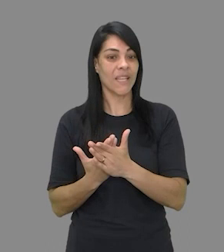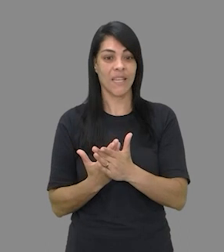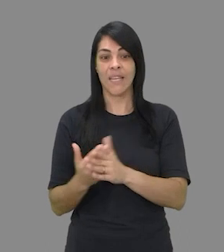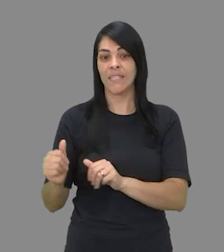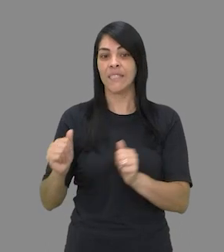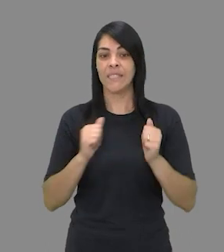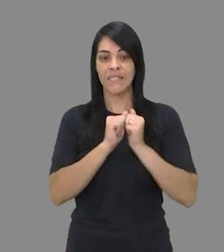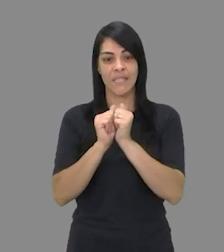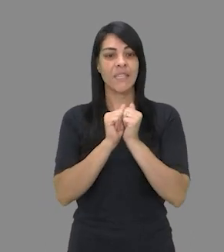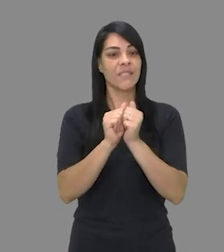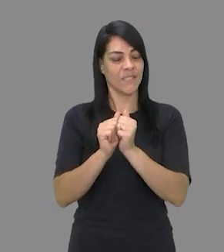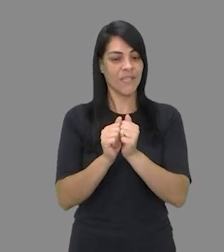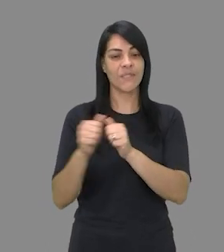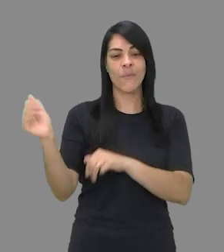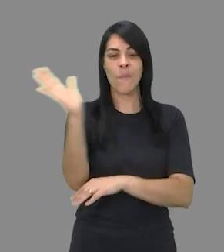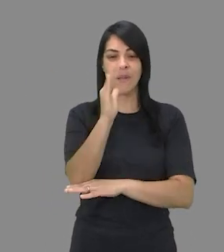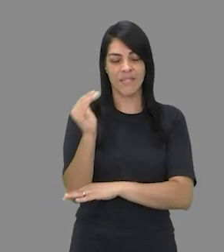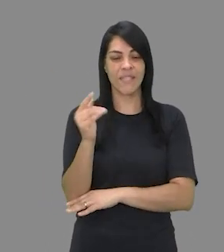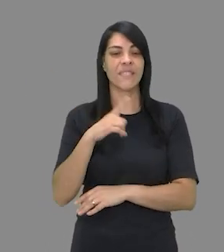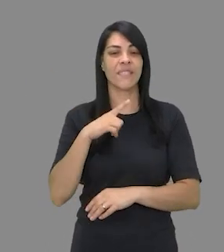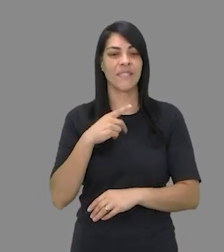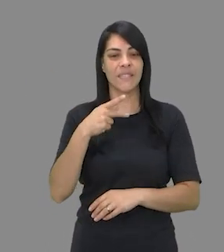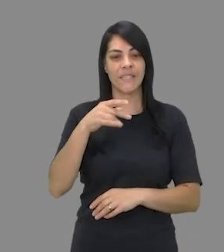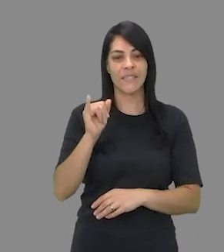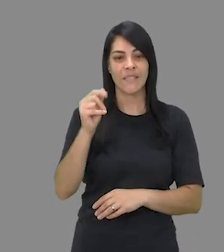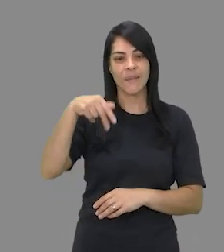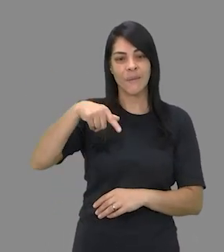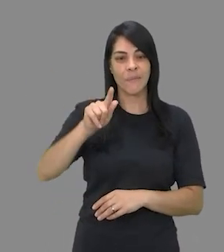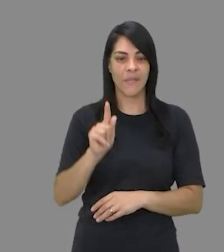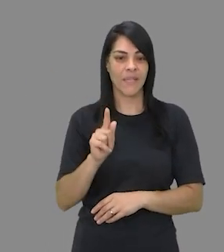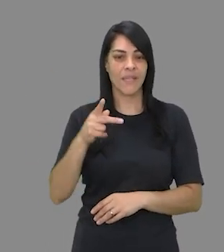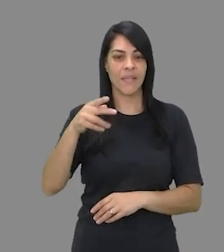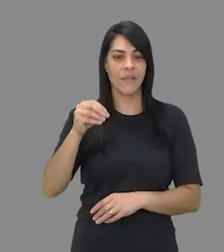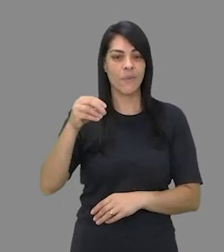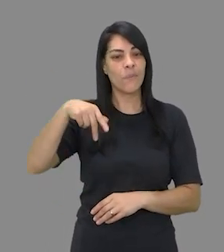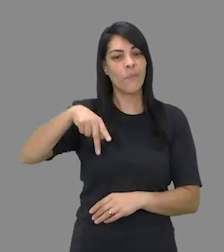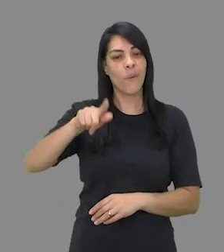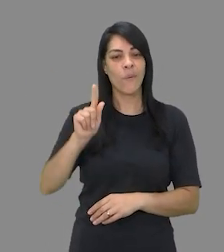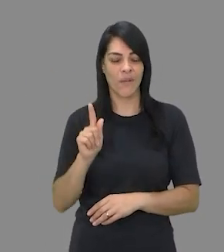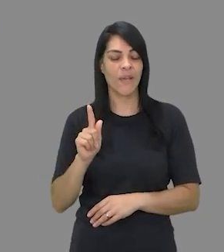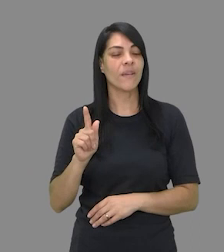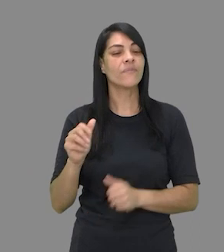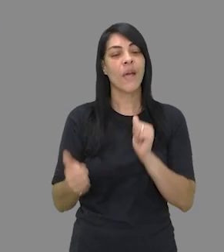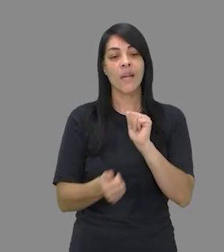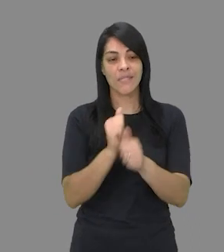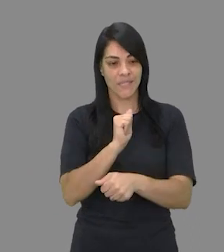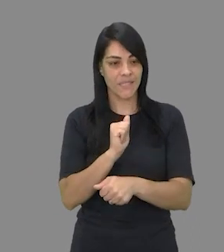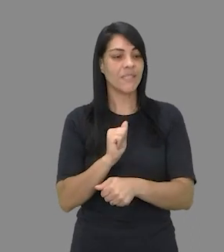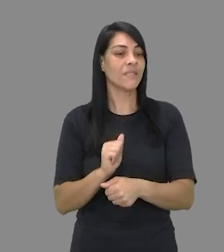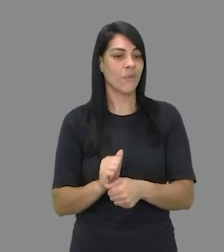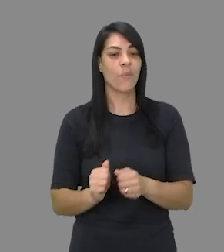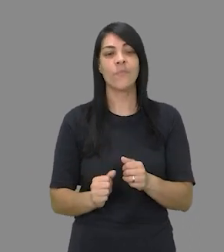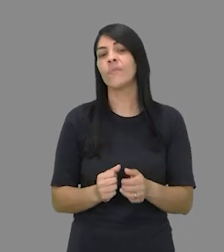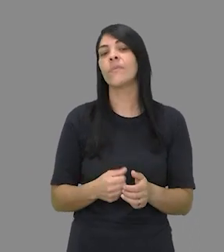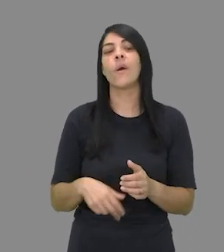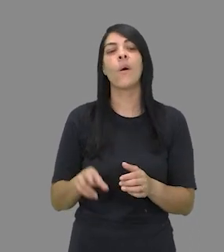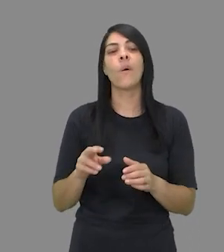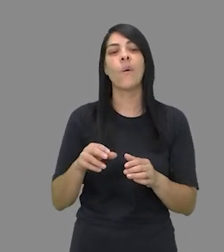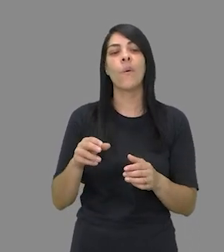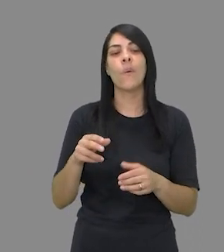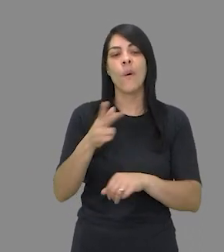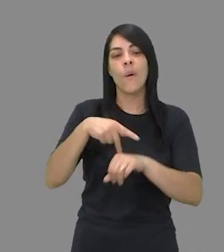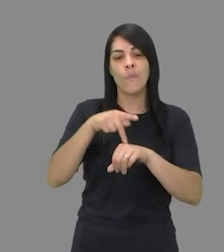modo abrasileirado, ping-pong. É um esporte inventado no Reino Unido,